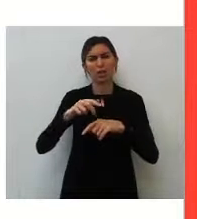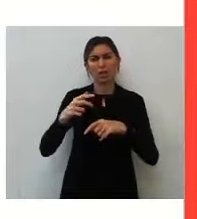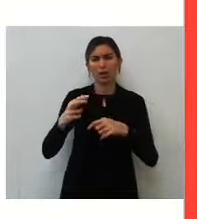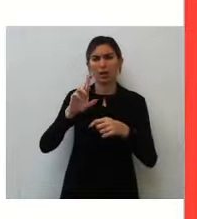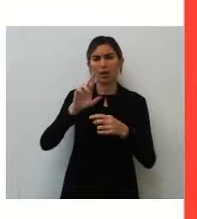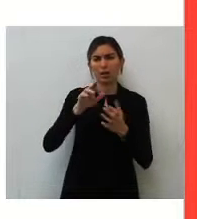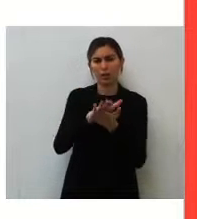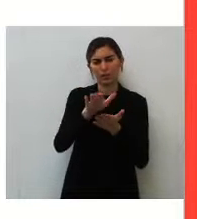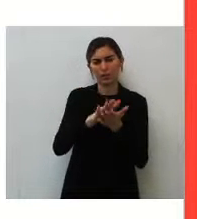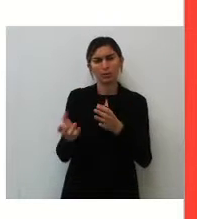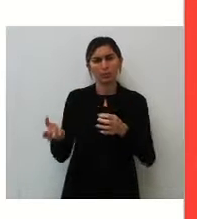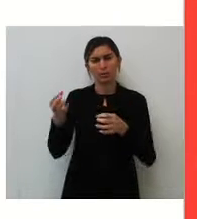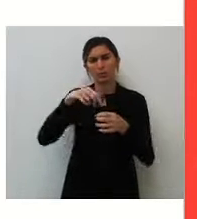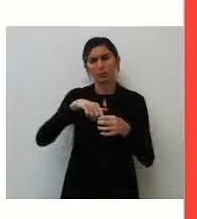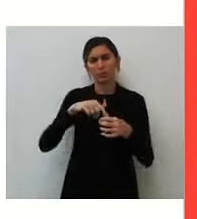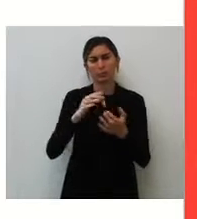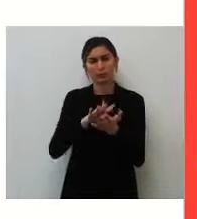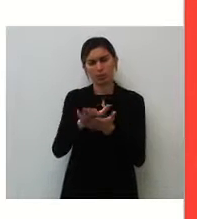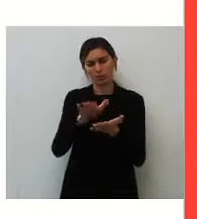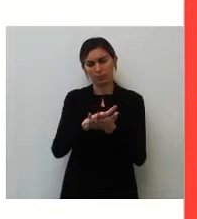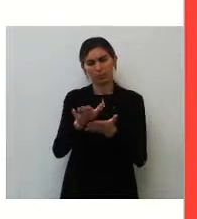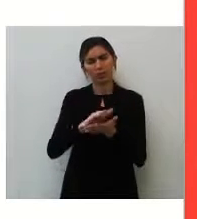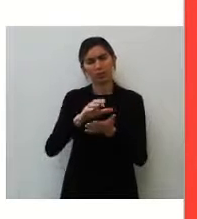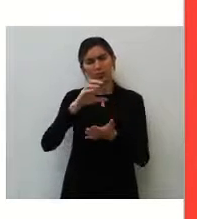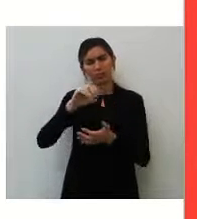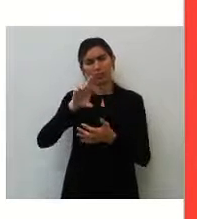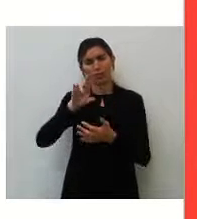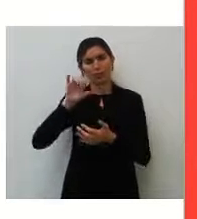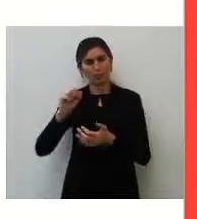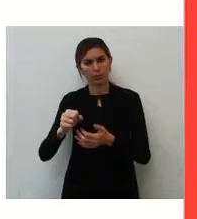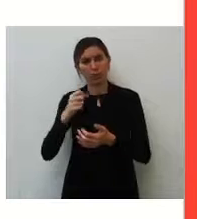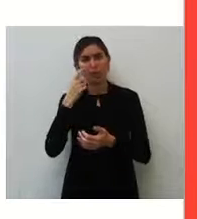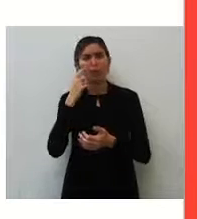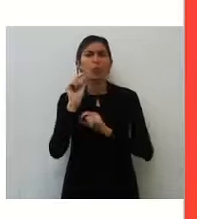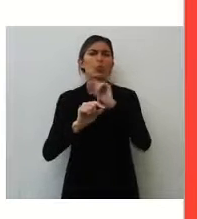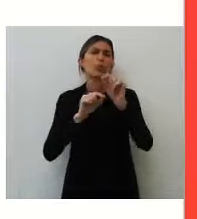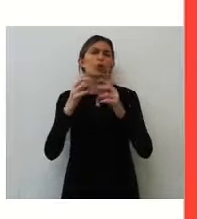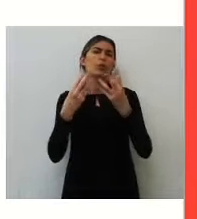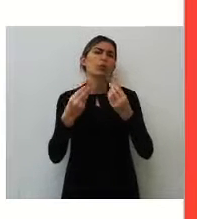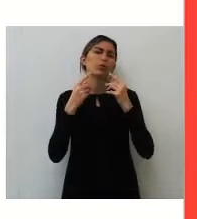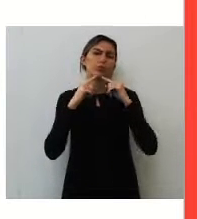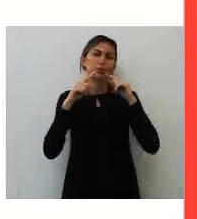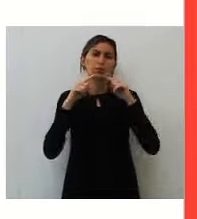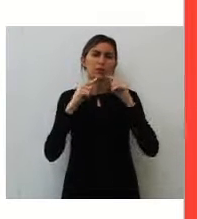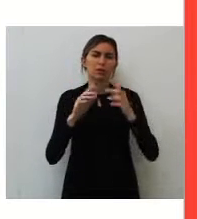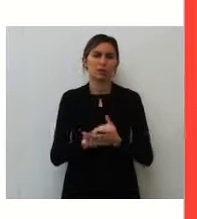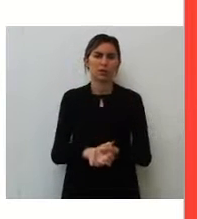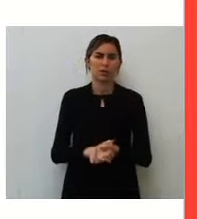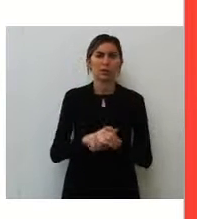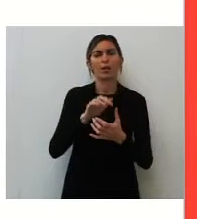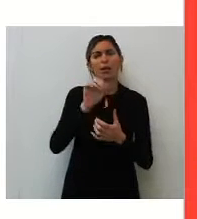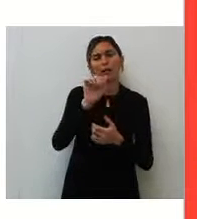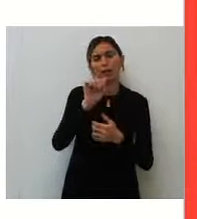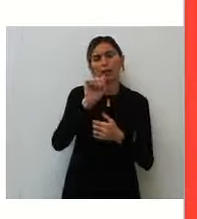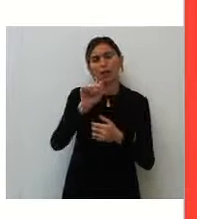olha que tá as torta de banana vejam o que é que foi muito criticado o pessoal a reta a